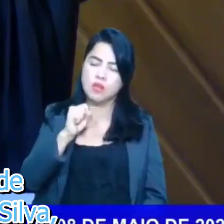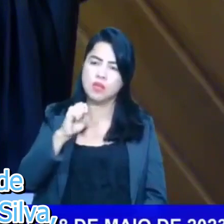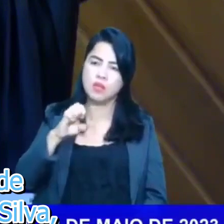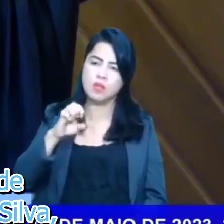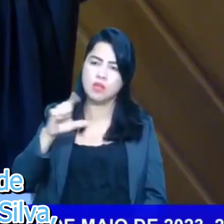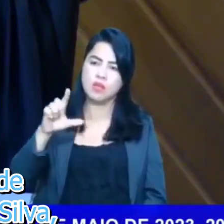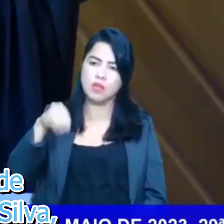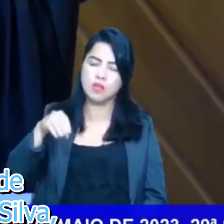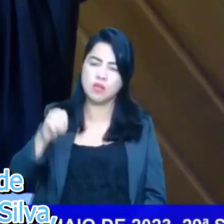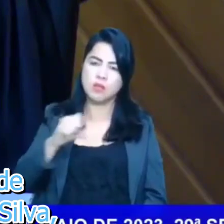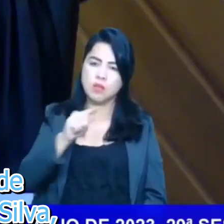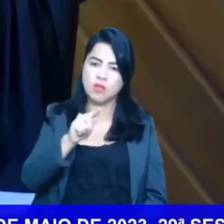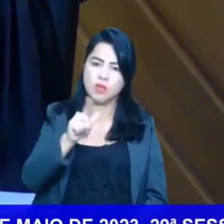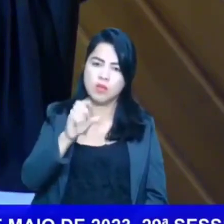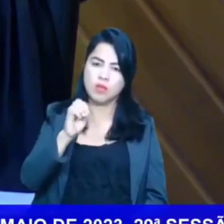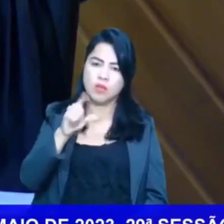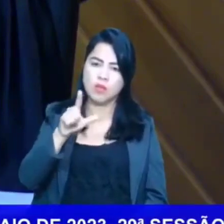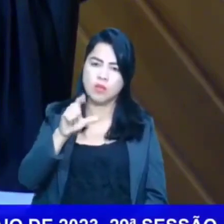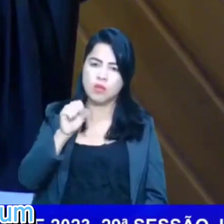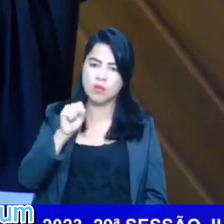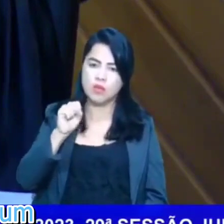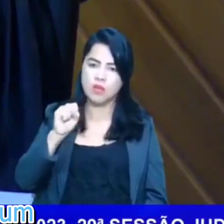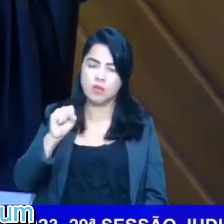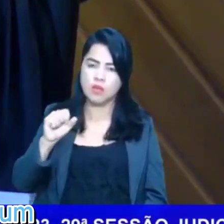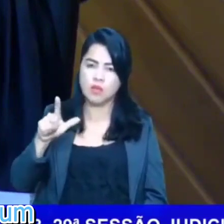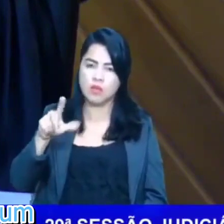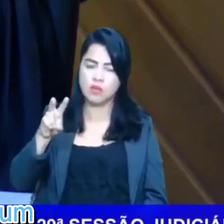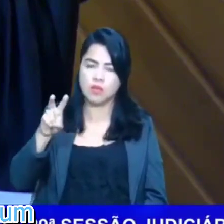Gonçalves da Silva. E também